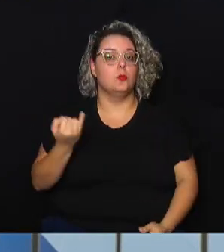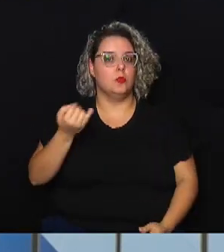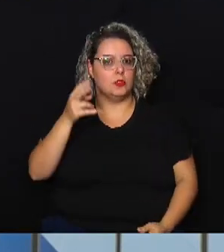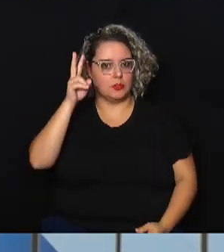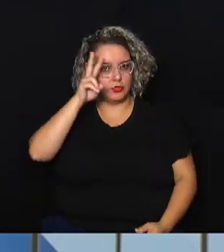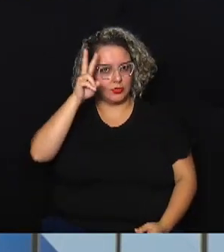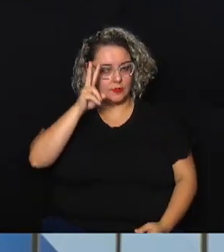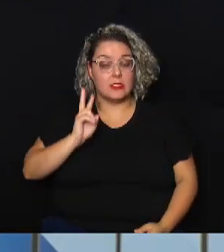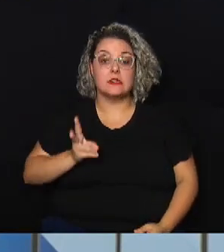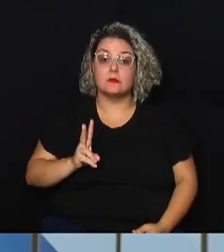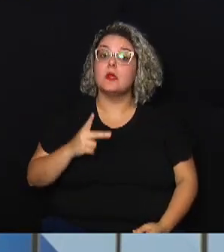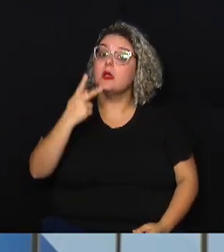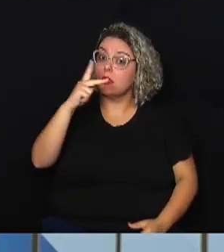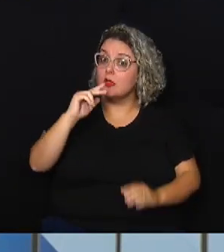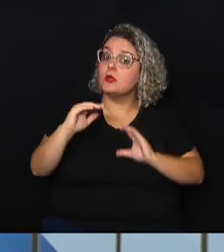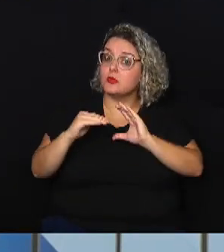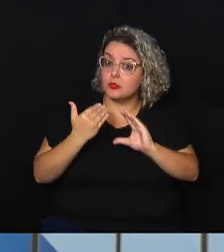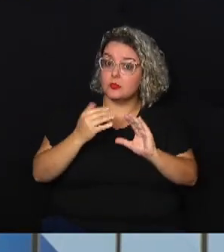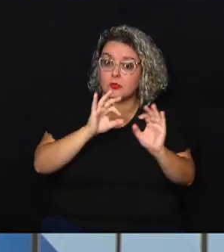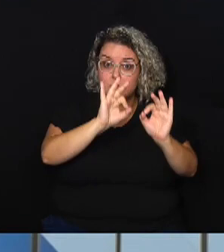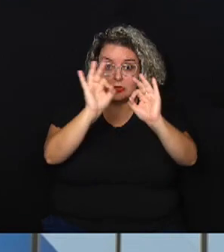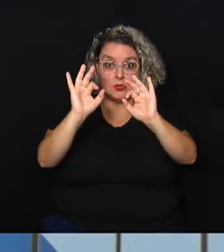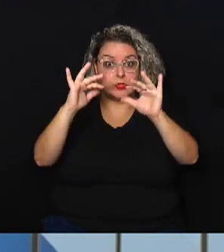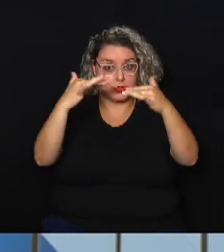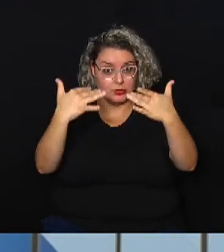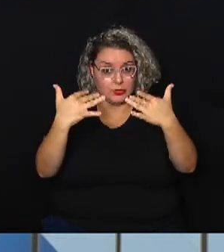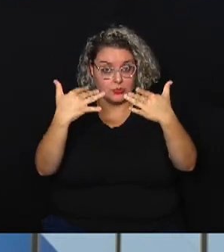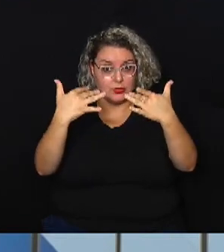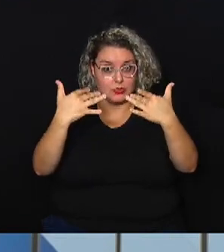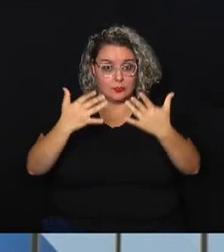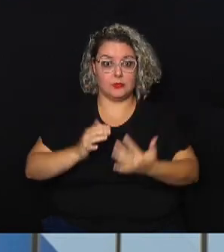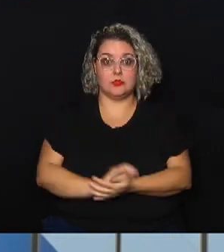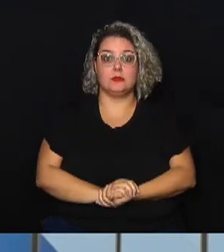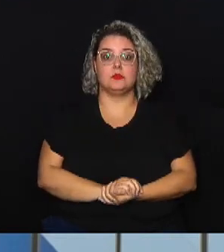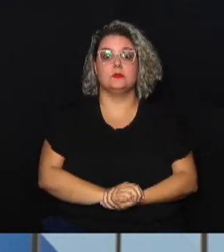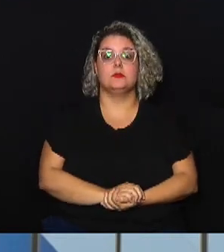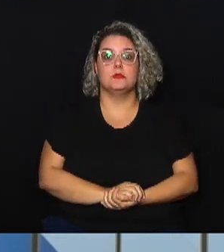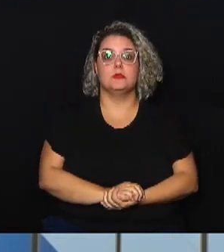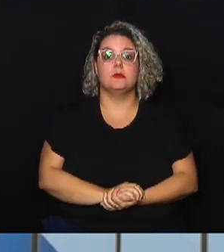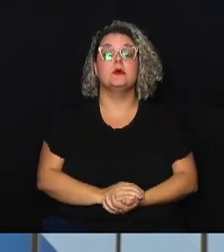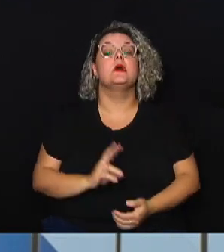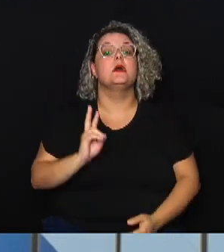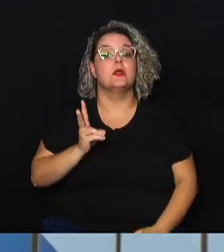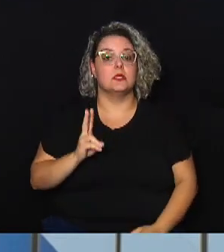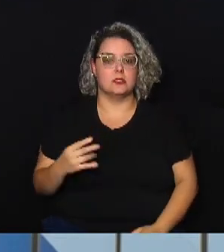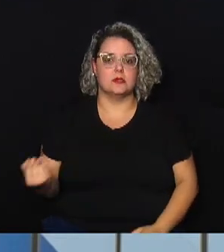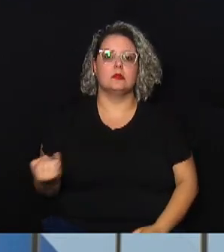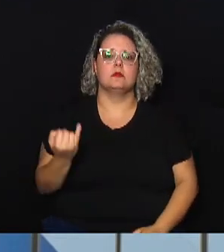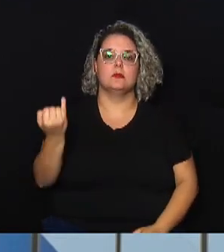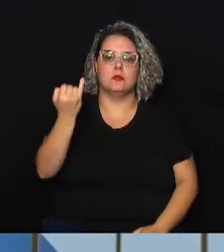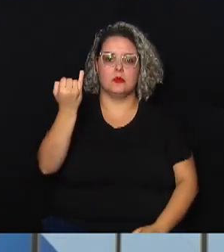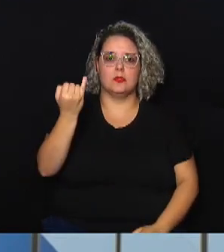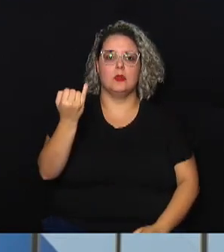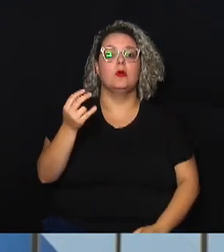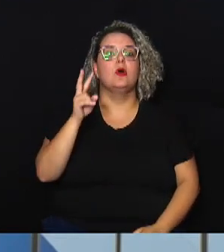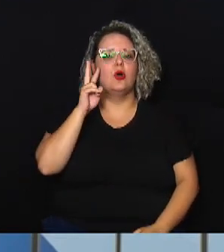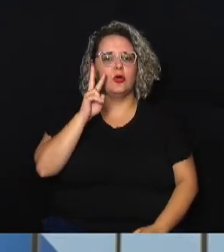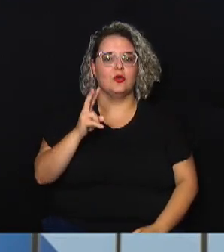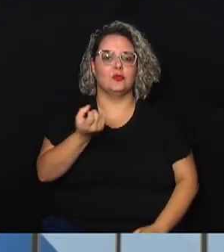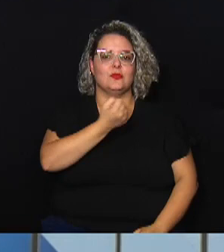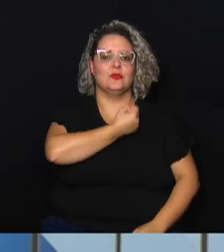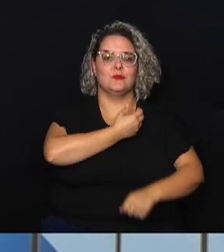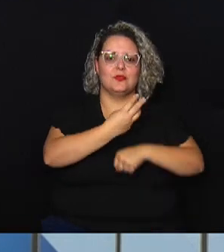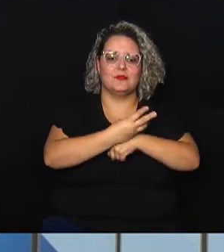que a participação de você que está aí acompanhando a nossa programação é sempre muito importante. Olha só, o número do